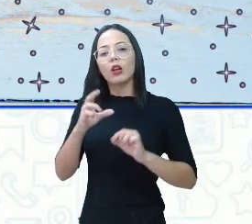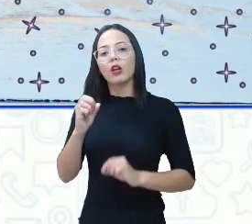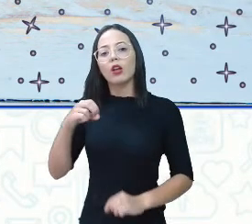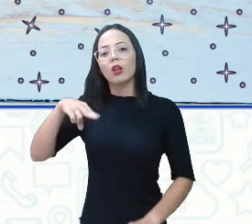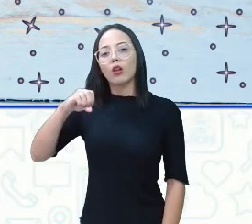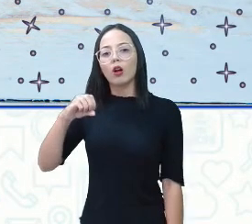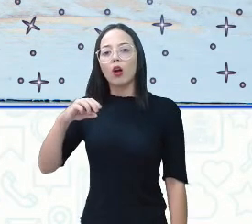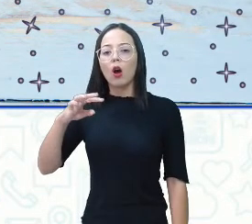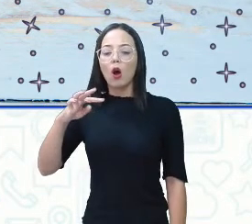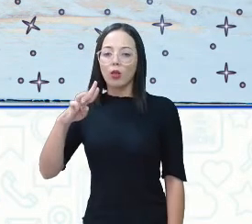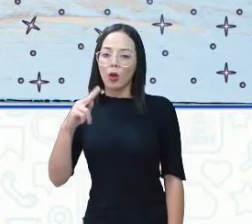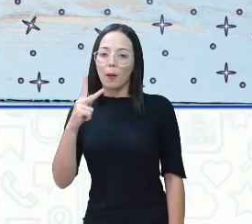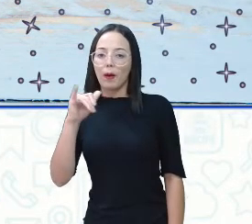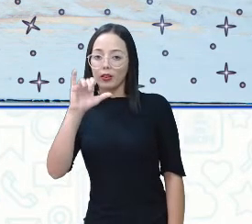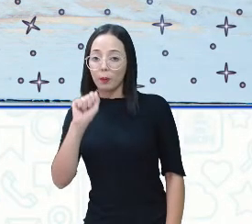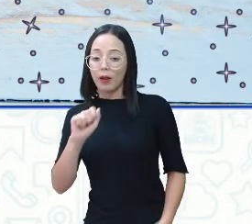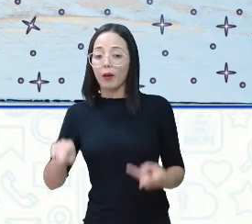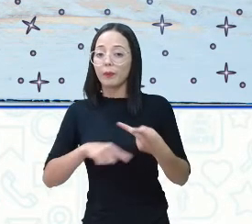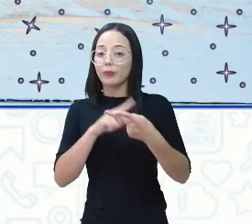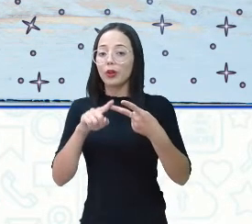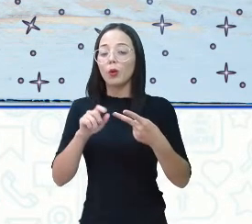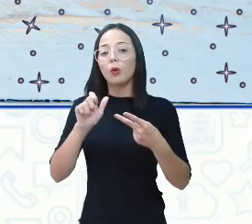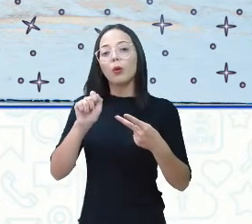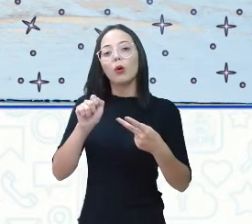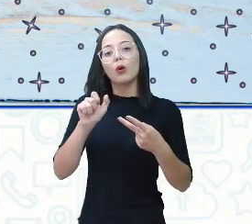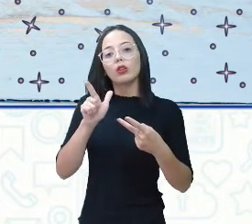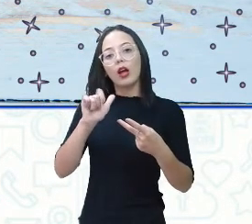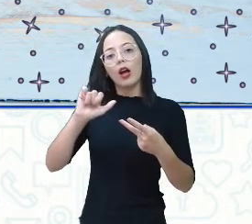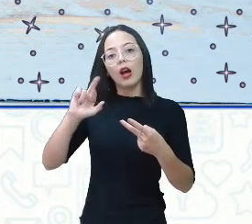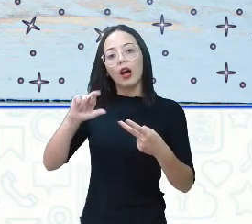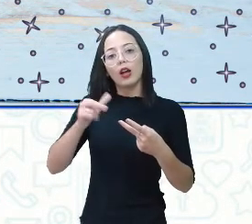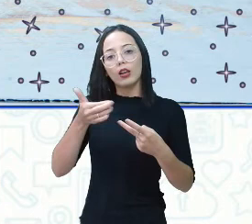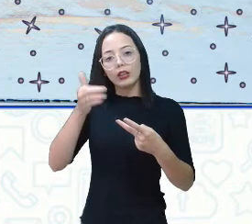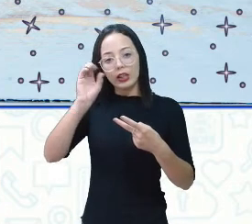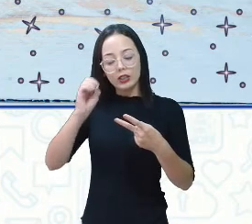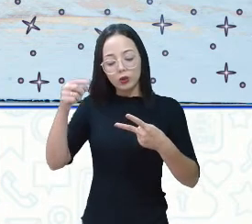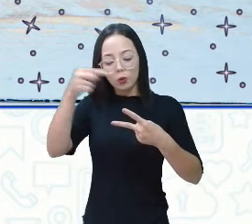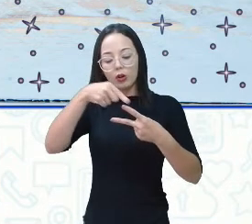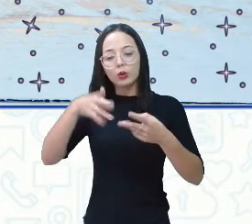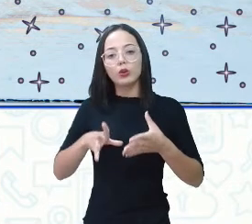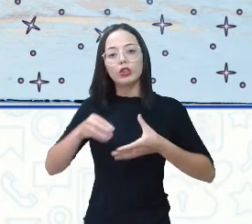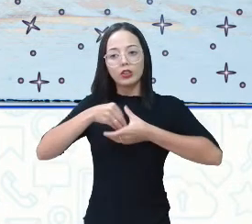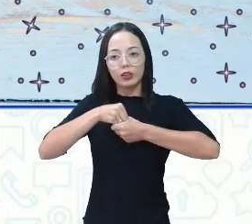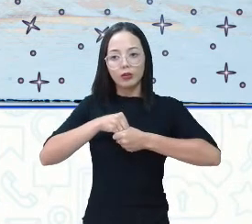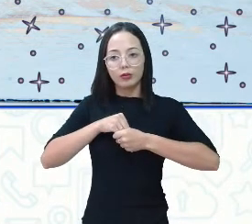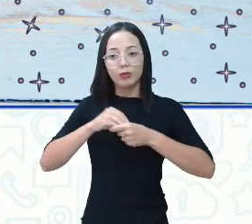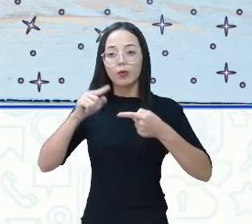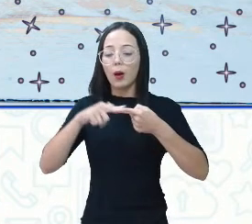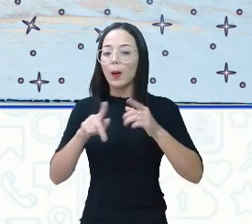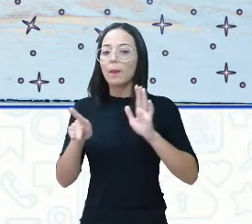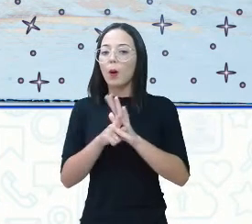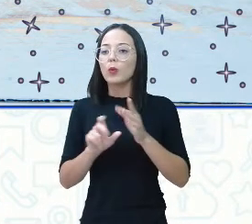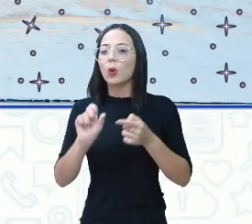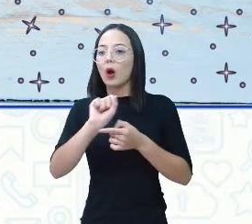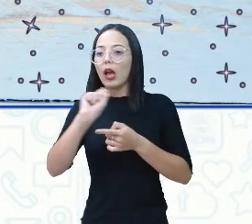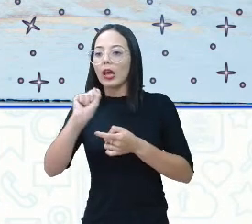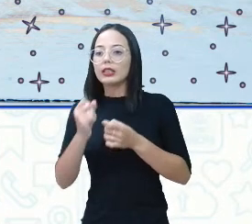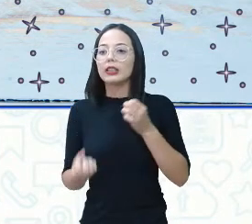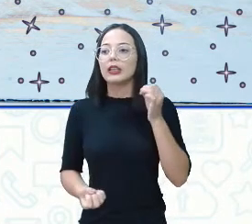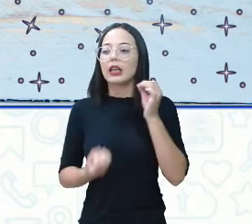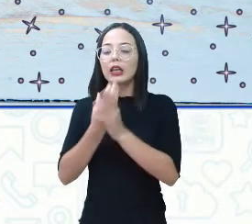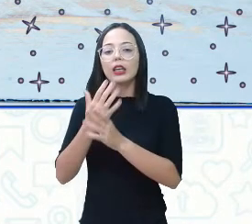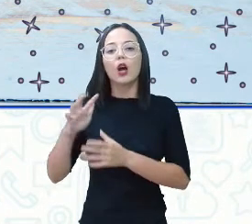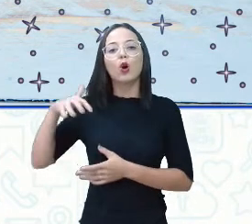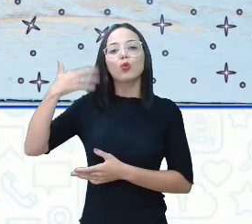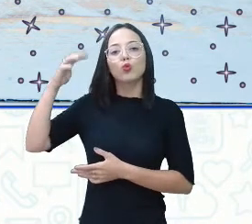a aliteração. Então, as duas figuras de linguagem estão presentes aqui na charge. A onomatopeia pelo S, que cria esse